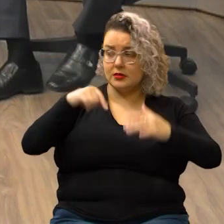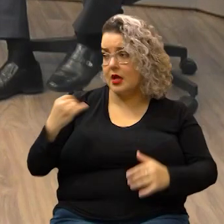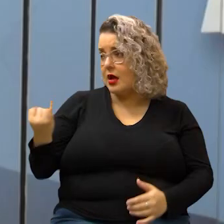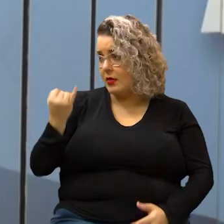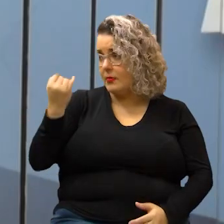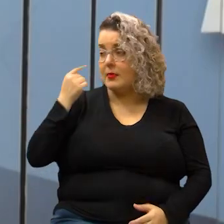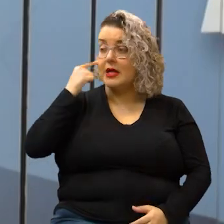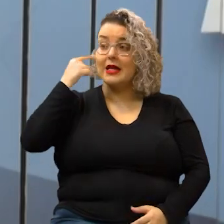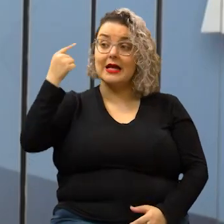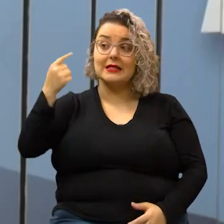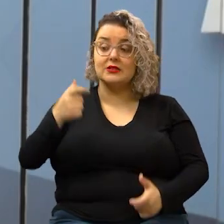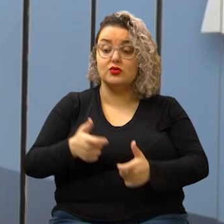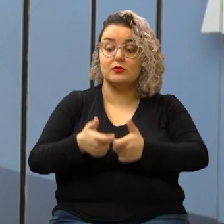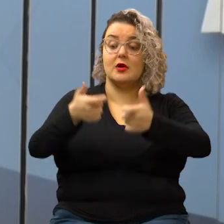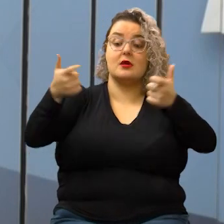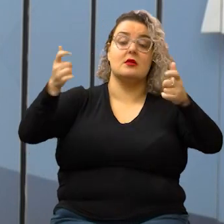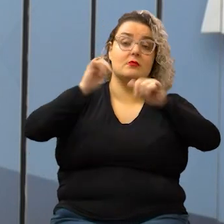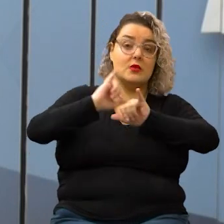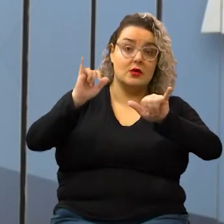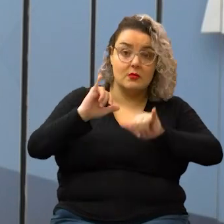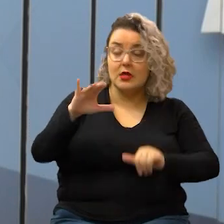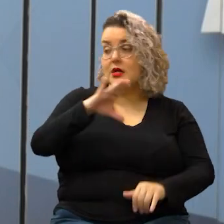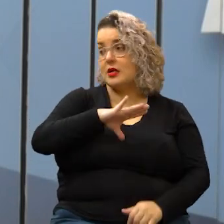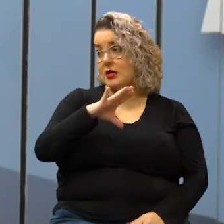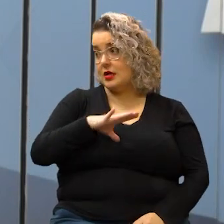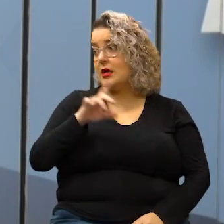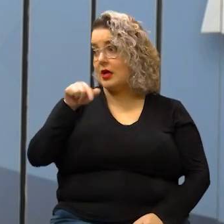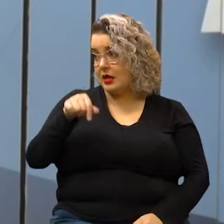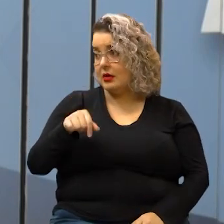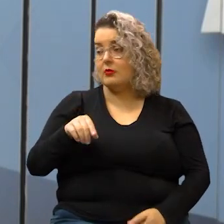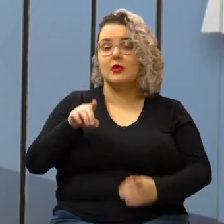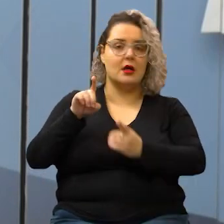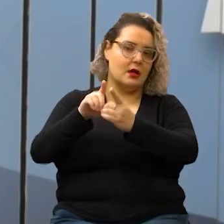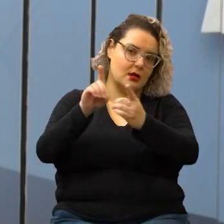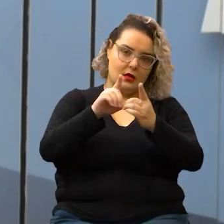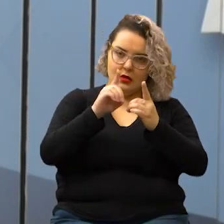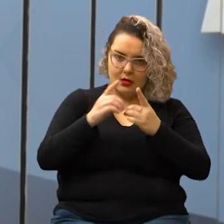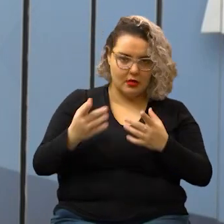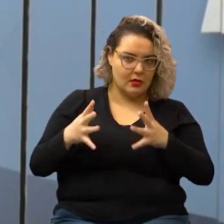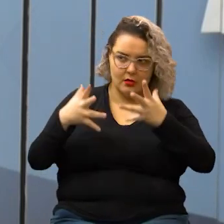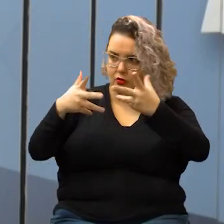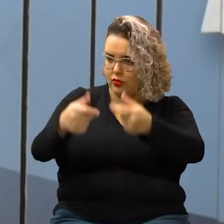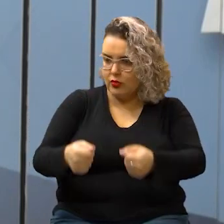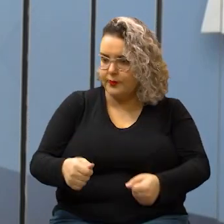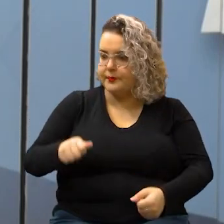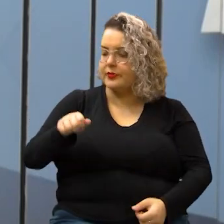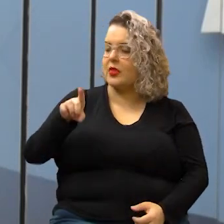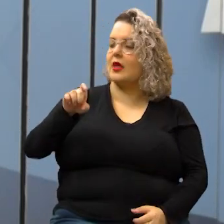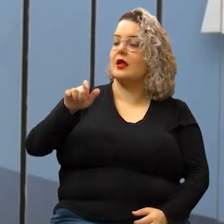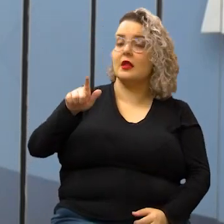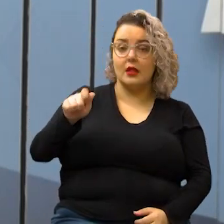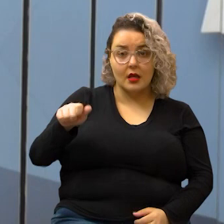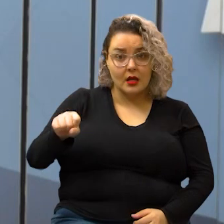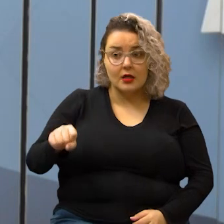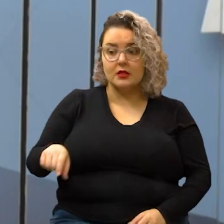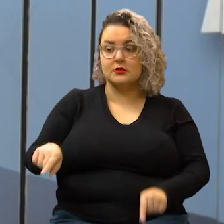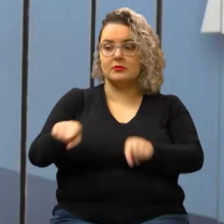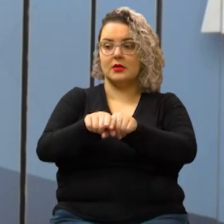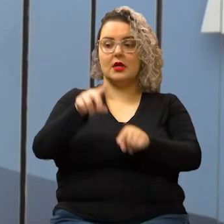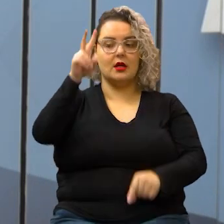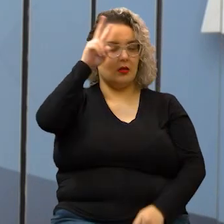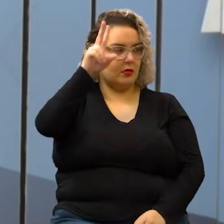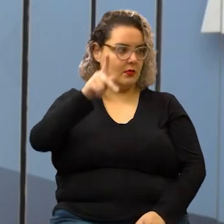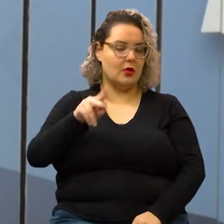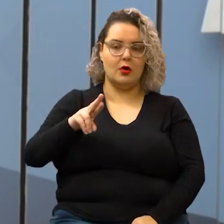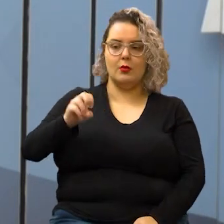ideia de se fazer uma grande campanha no município é para abranger, por exemplo, as adegas também. Eu me lembro quando eu era